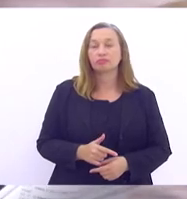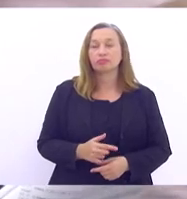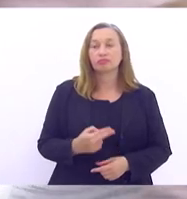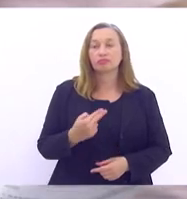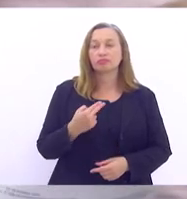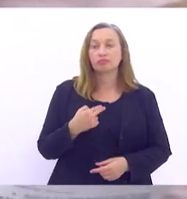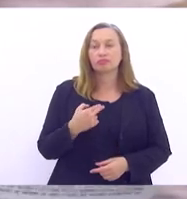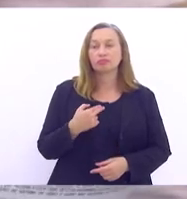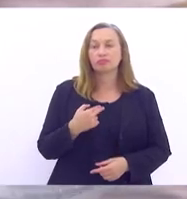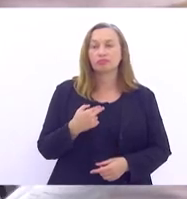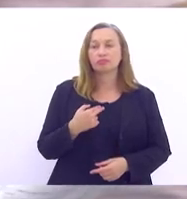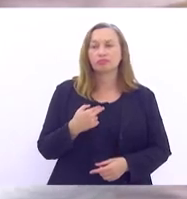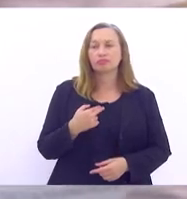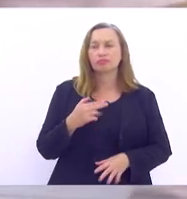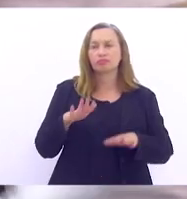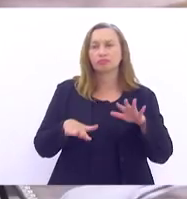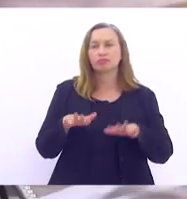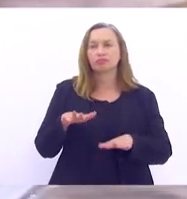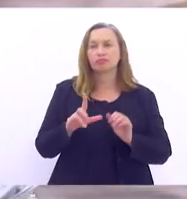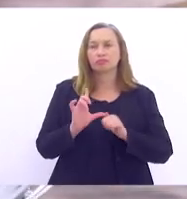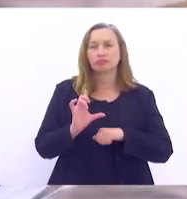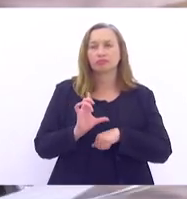né? Dependendo do horário.